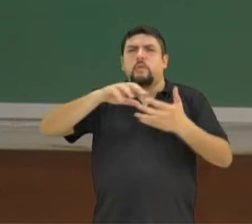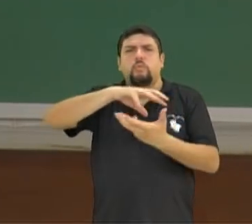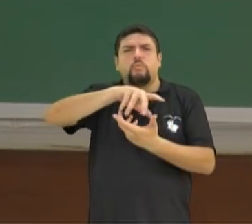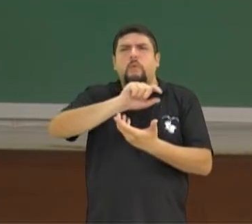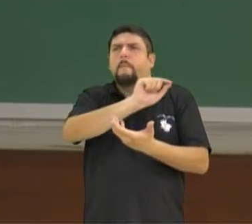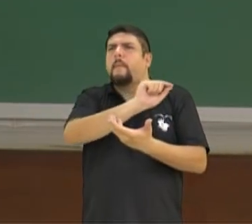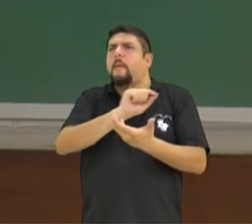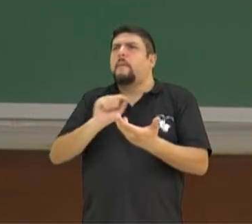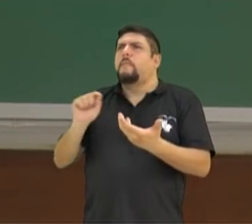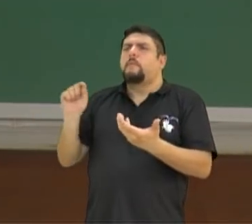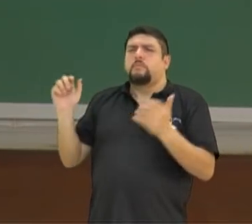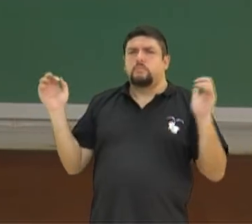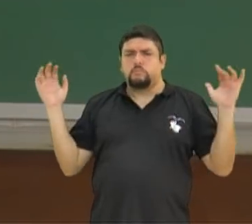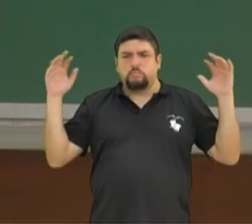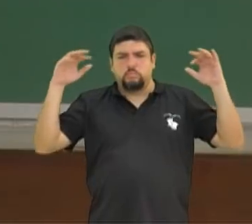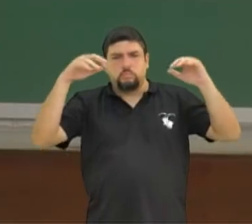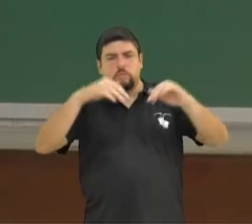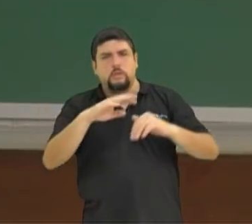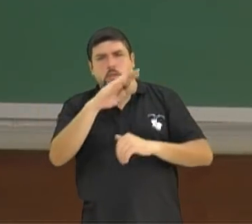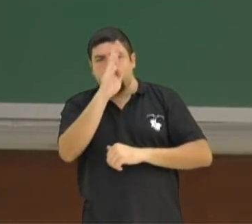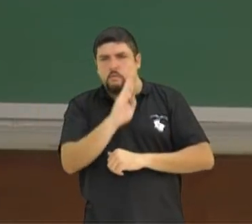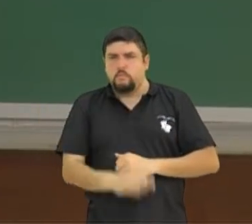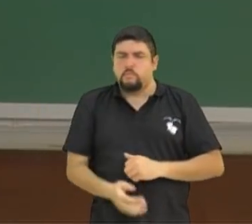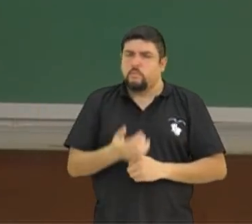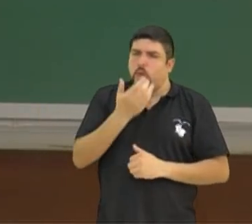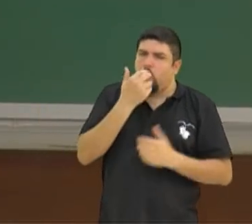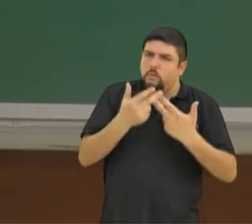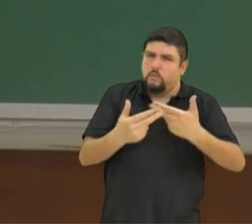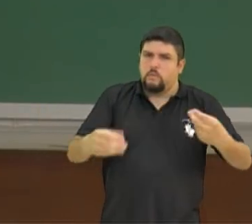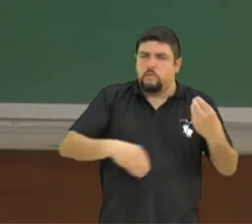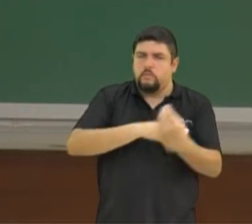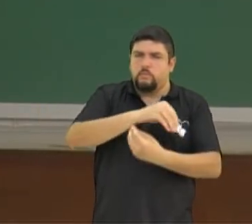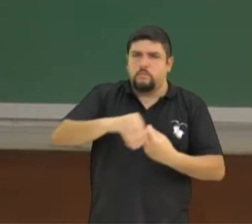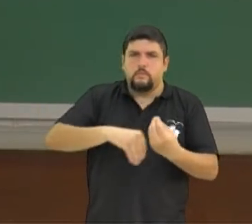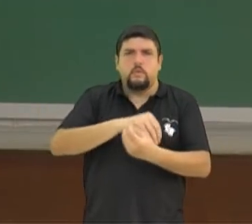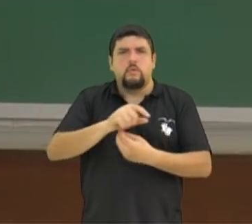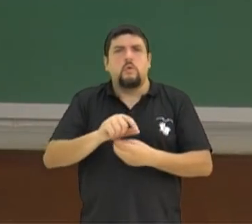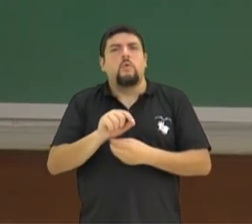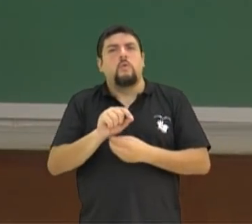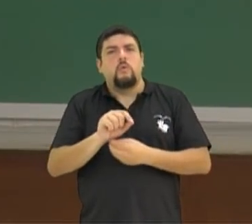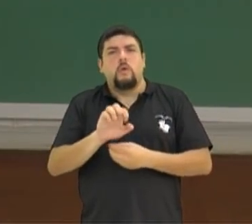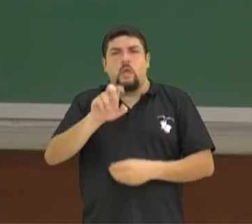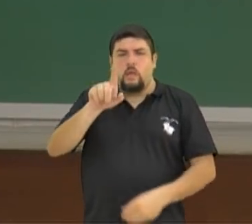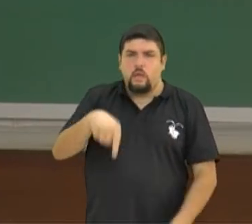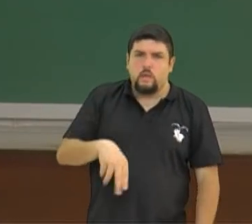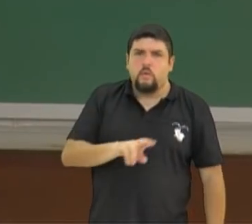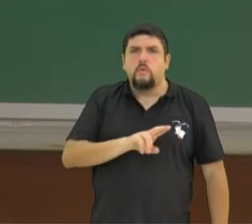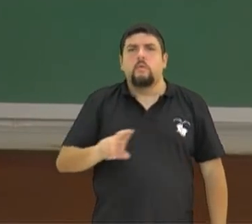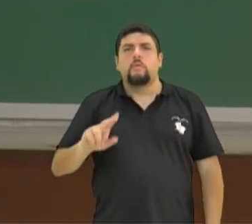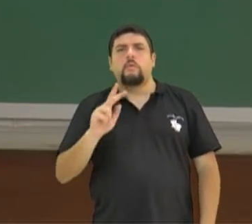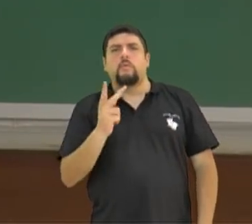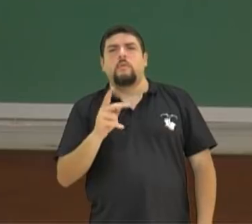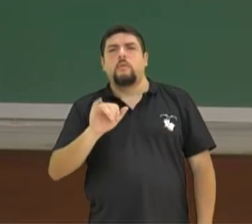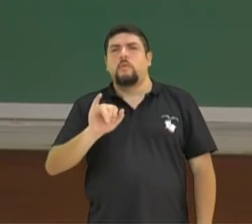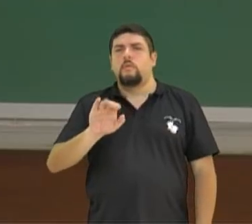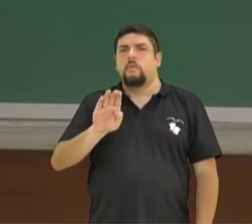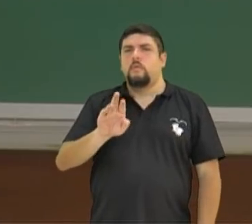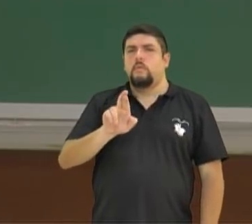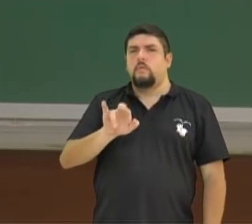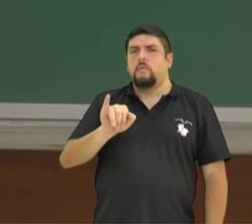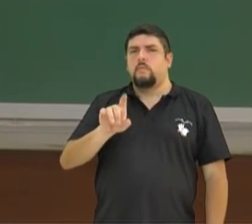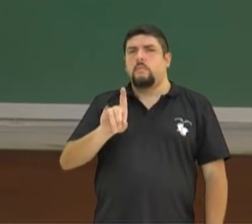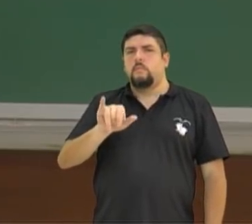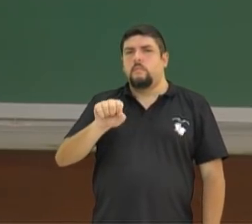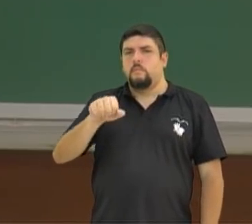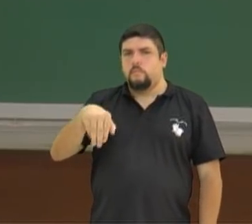de alimentos, enfim, de várias culturas ali se misturando, né, que constitui esse processo do hibridismo, que é essa mistura de valores,